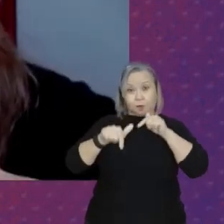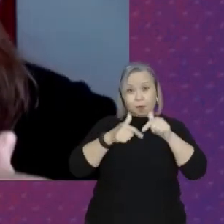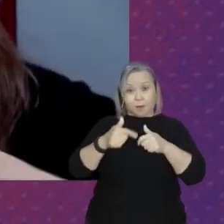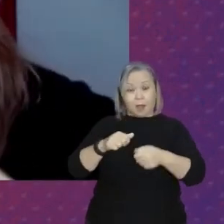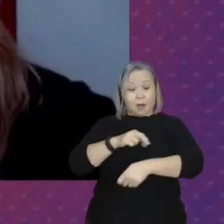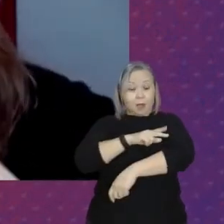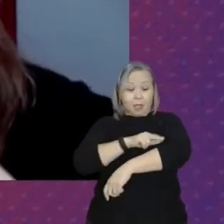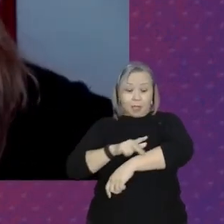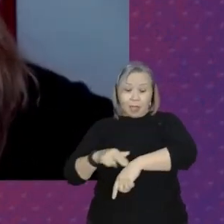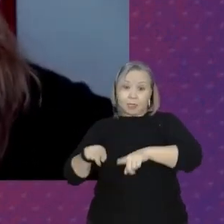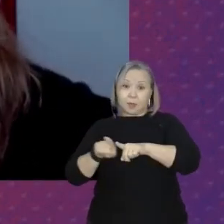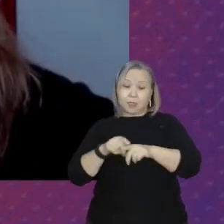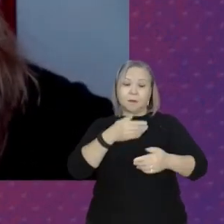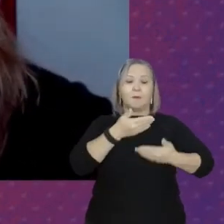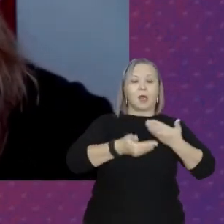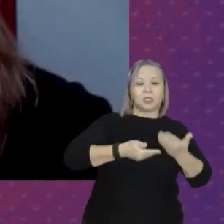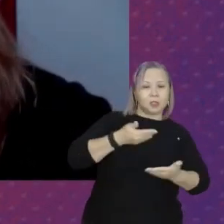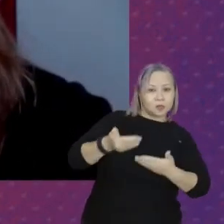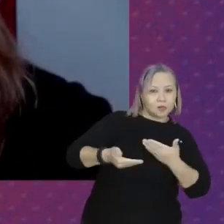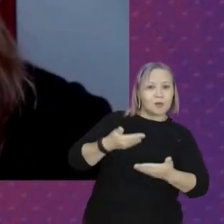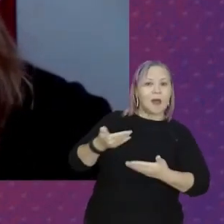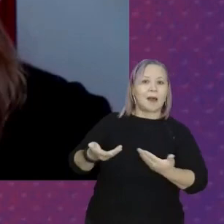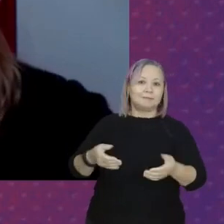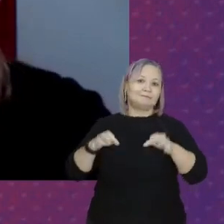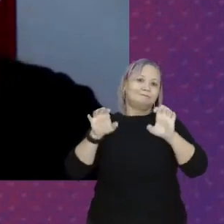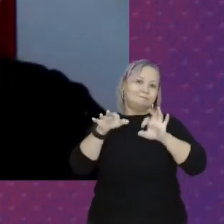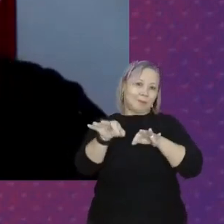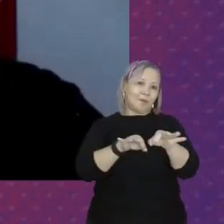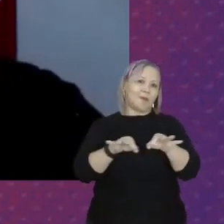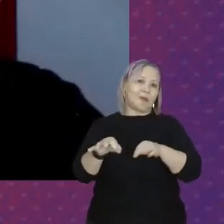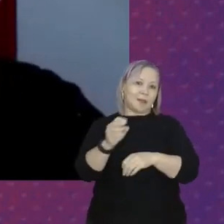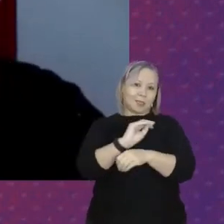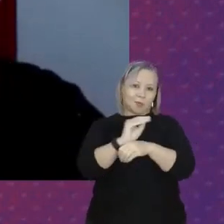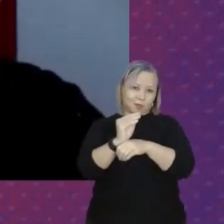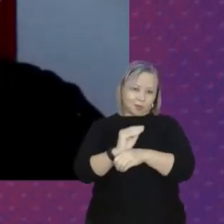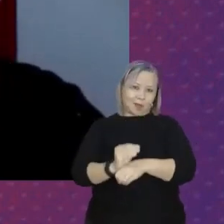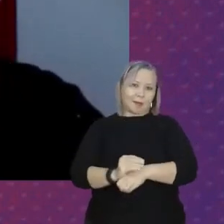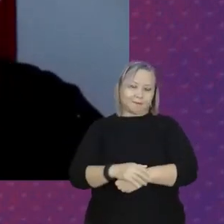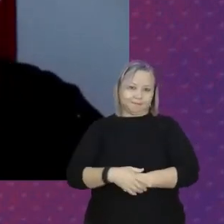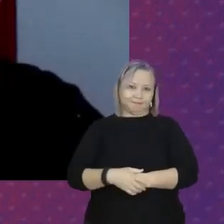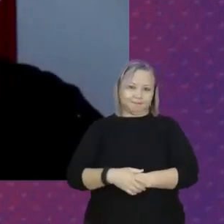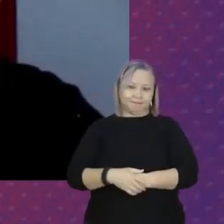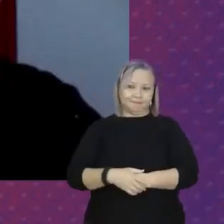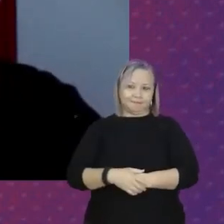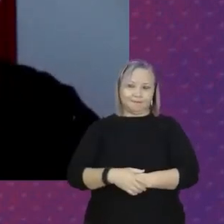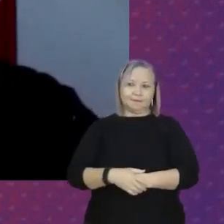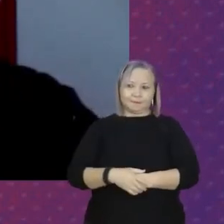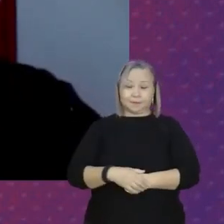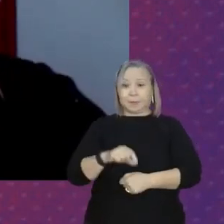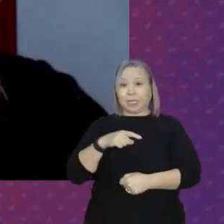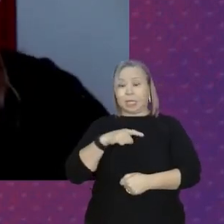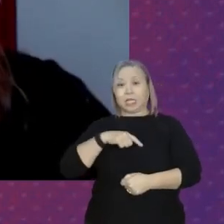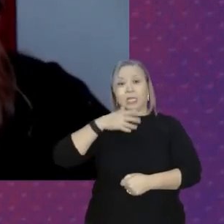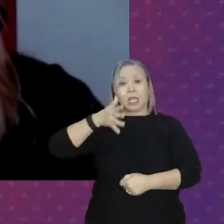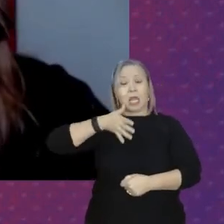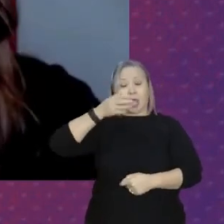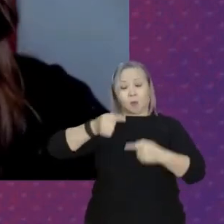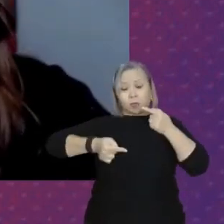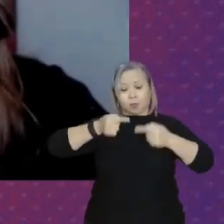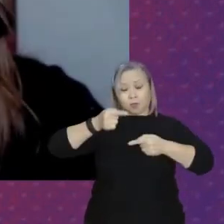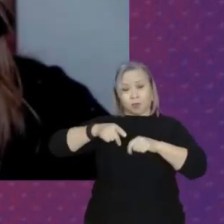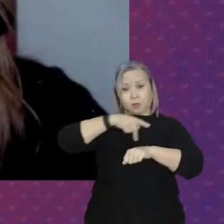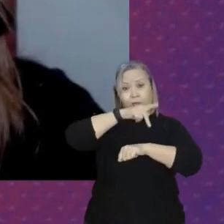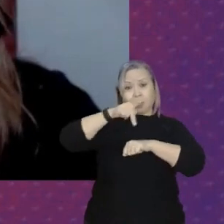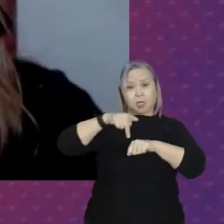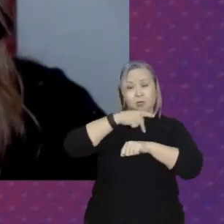são profundamente articuladas na organização do cuidado. Tem uma discussão assim